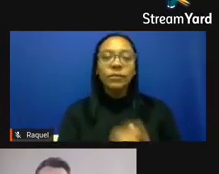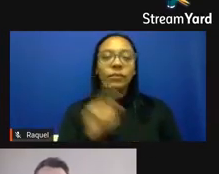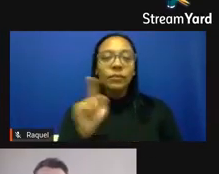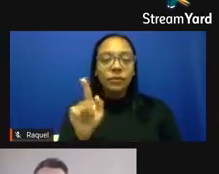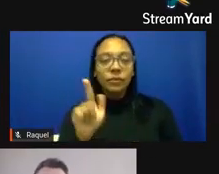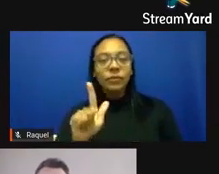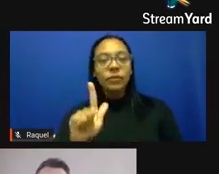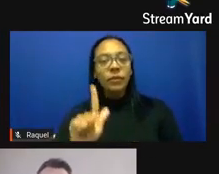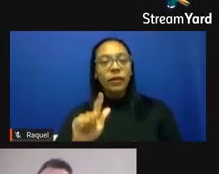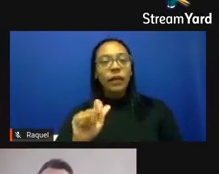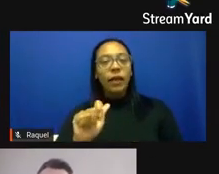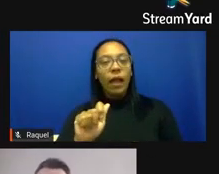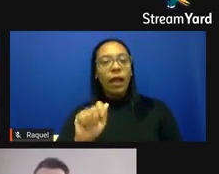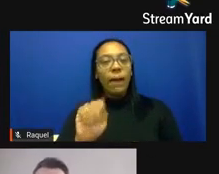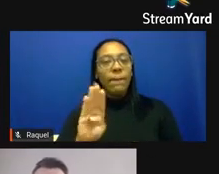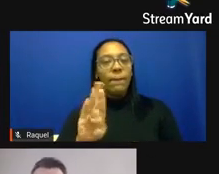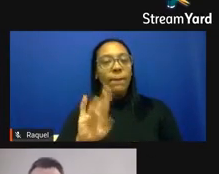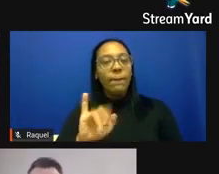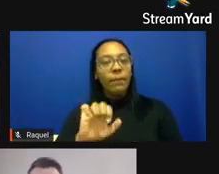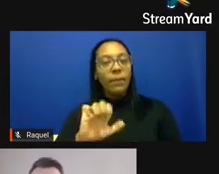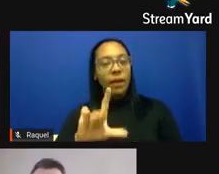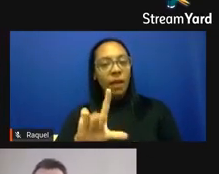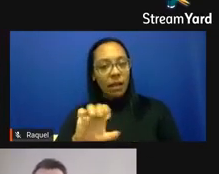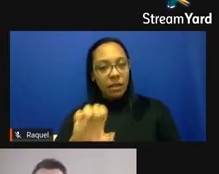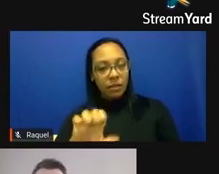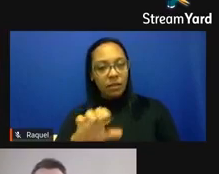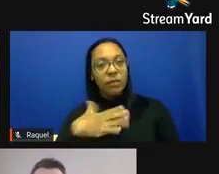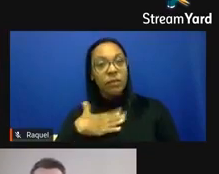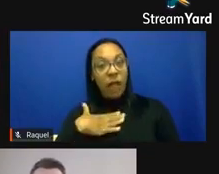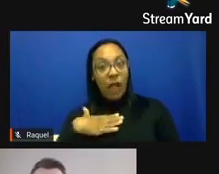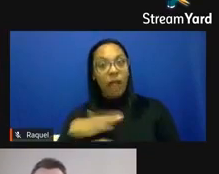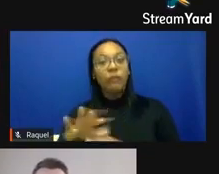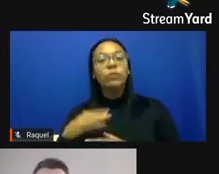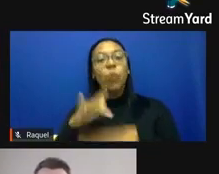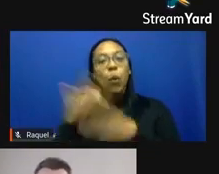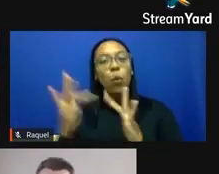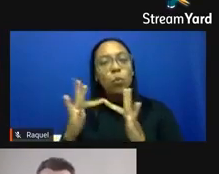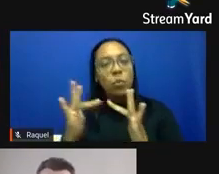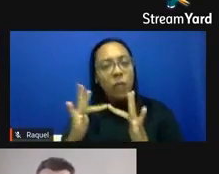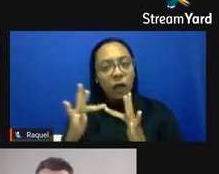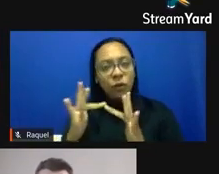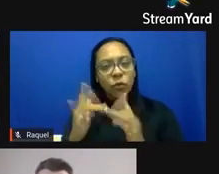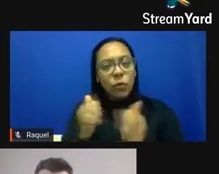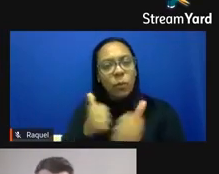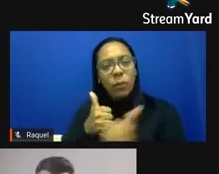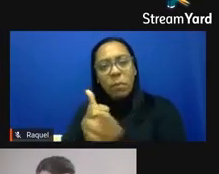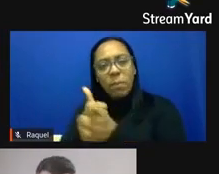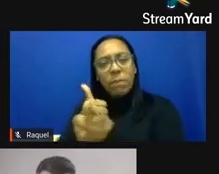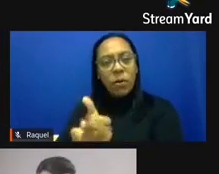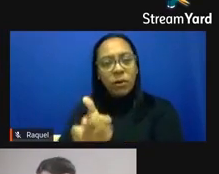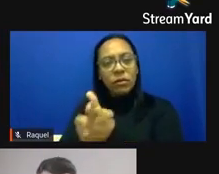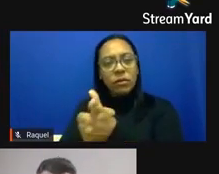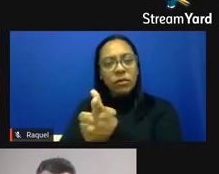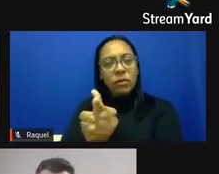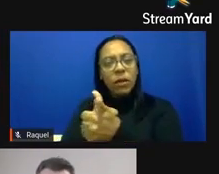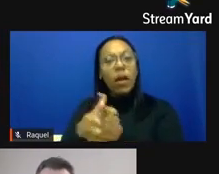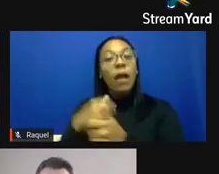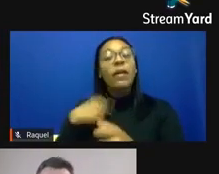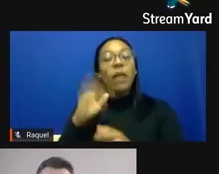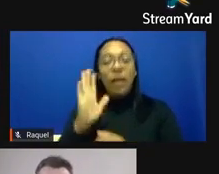meu círculo de pessoas próximas e já é uma pessoa que passou por isso, né? Mas já